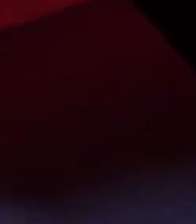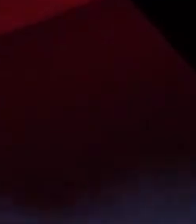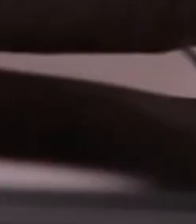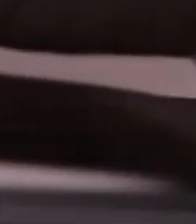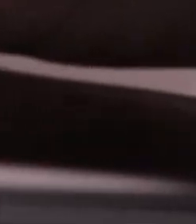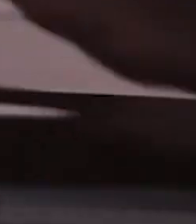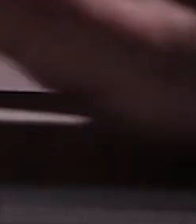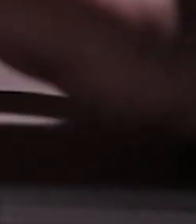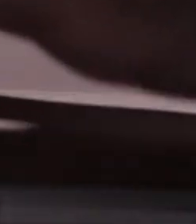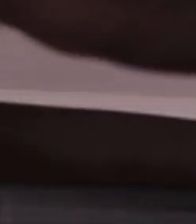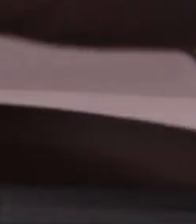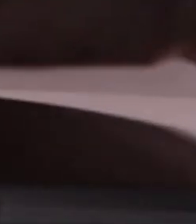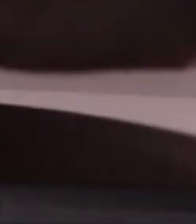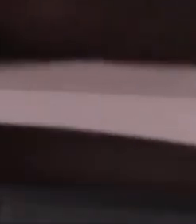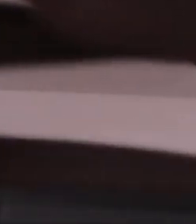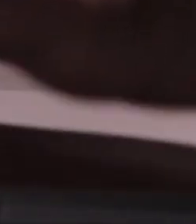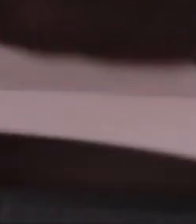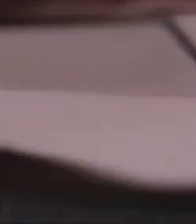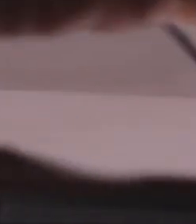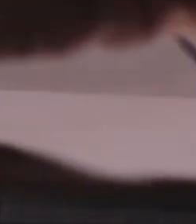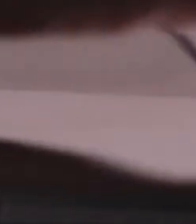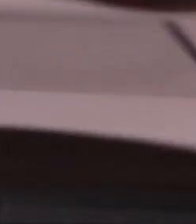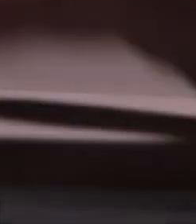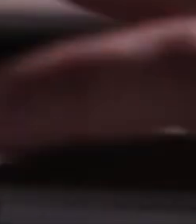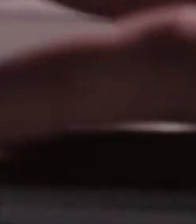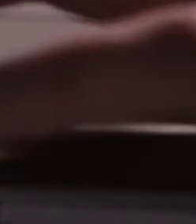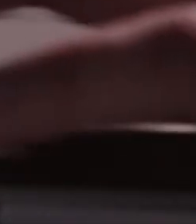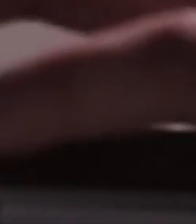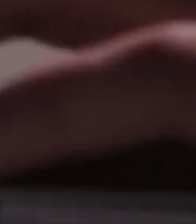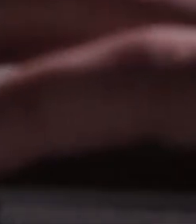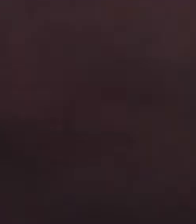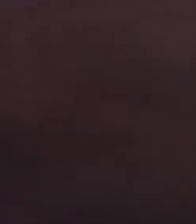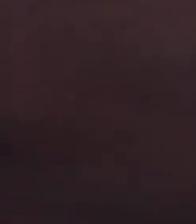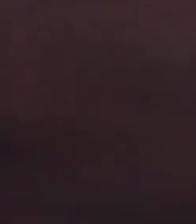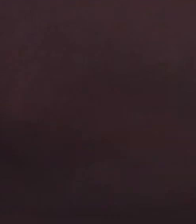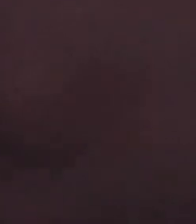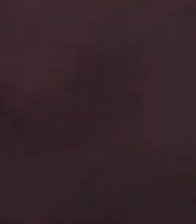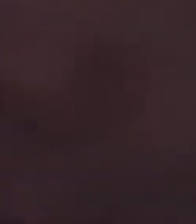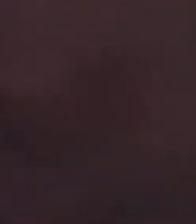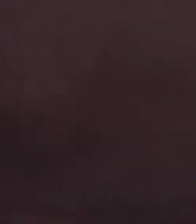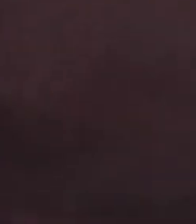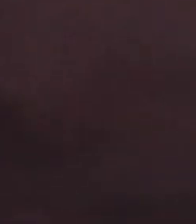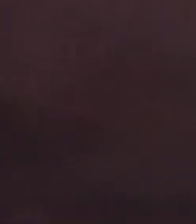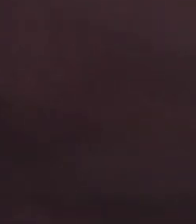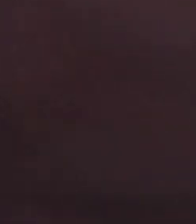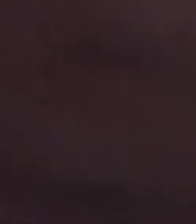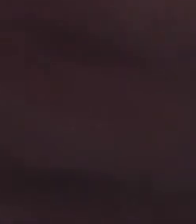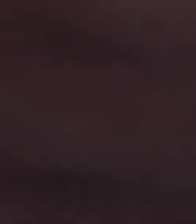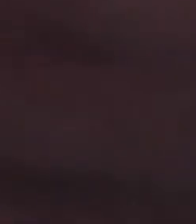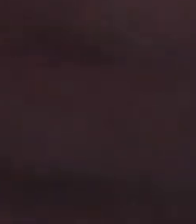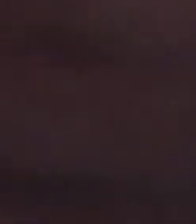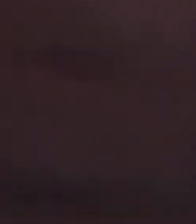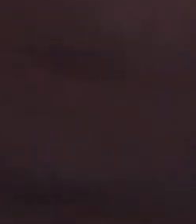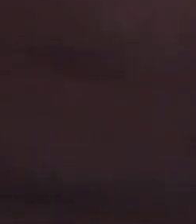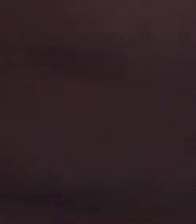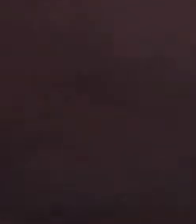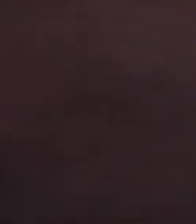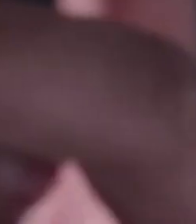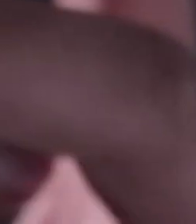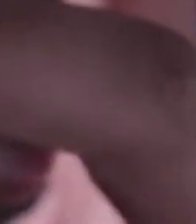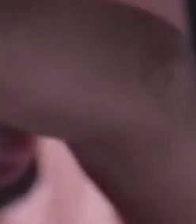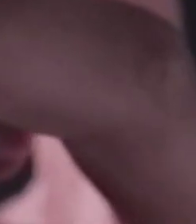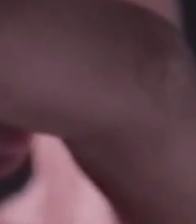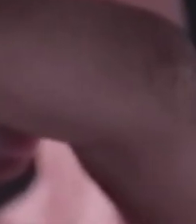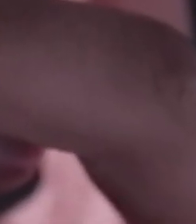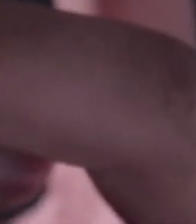diversos celulares e computadores e quando eles têm um alvo, eles pedem para que todos esses dispositivos se conectem e simulem uma conexão